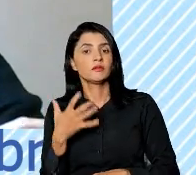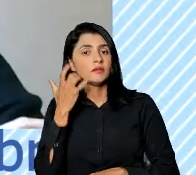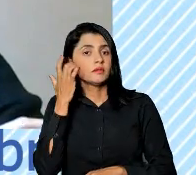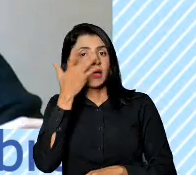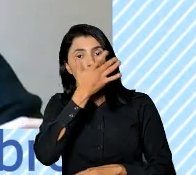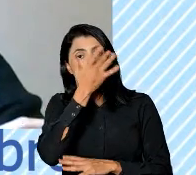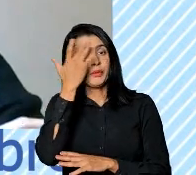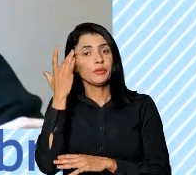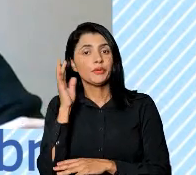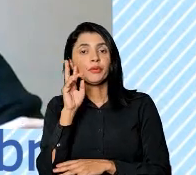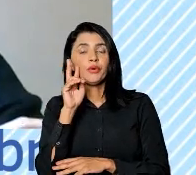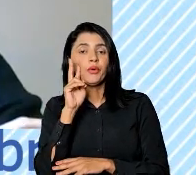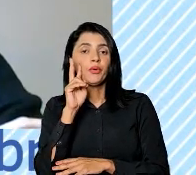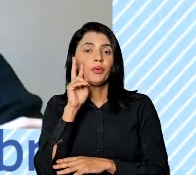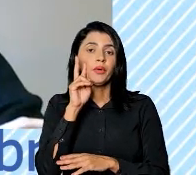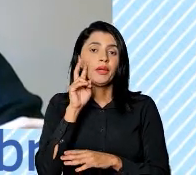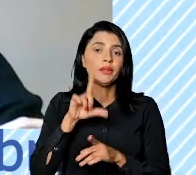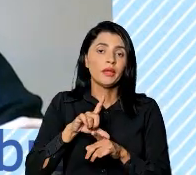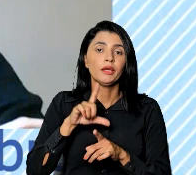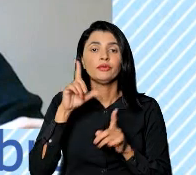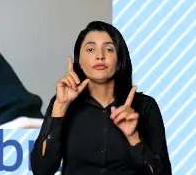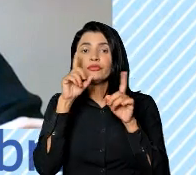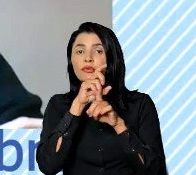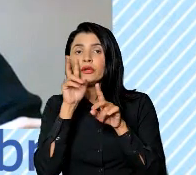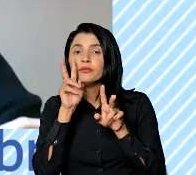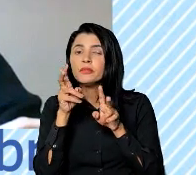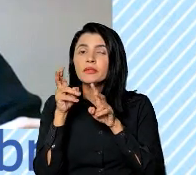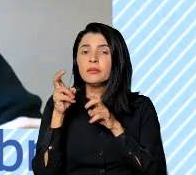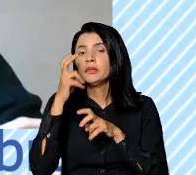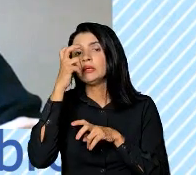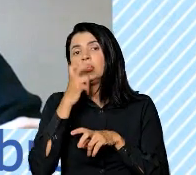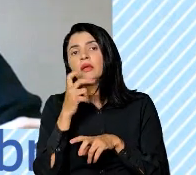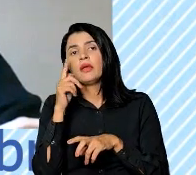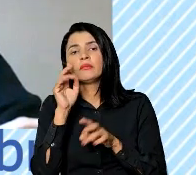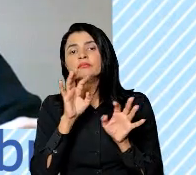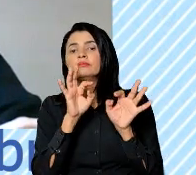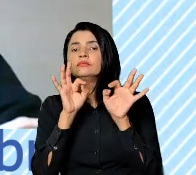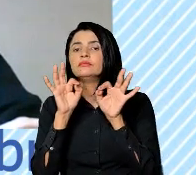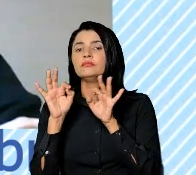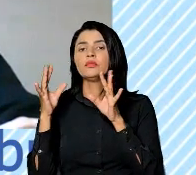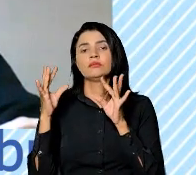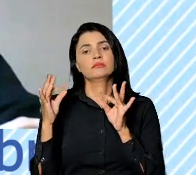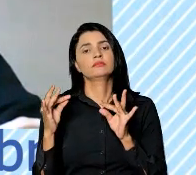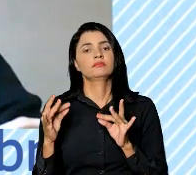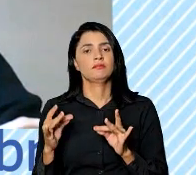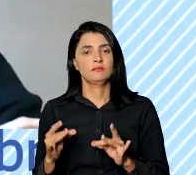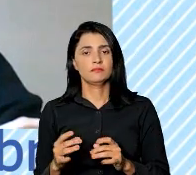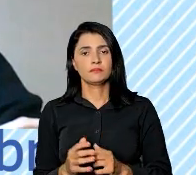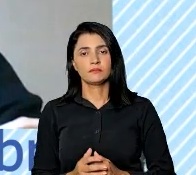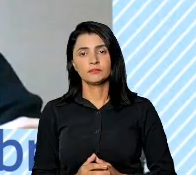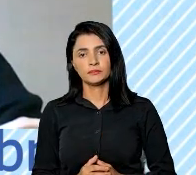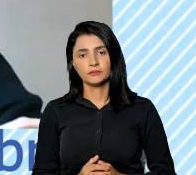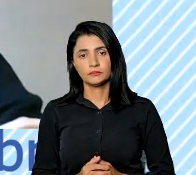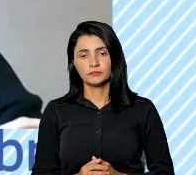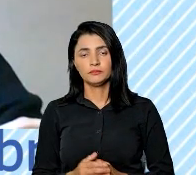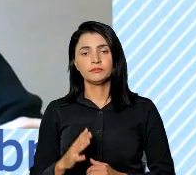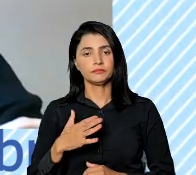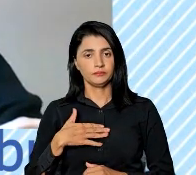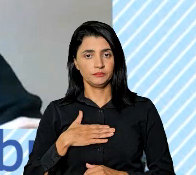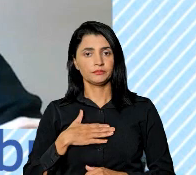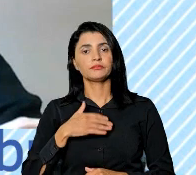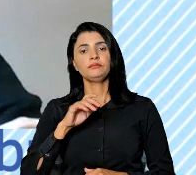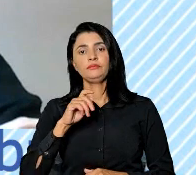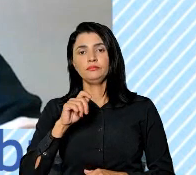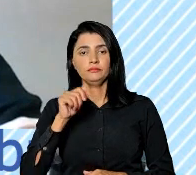aquelas pessoas que têm alguma dificuldade de visão acompanharem os nossos eventos. Eu sou uma mulher